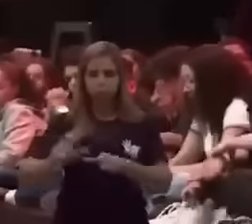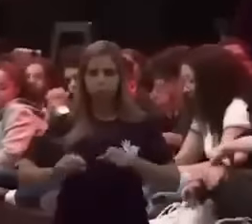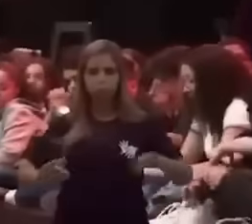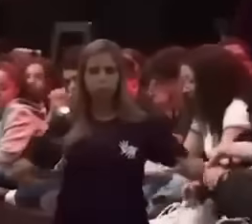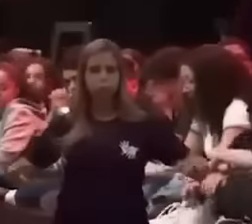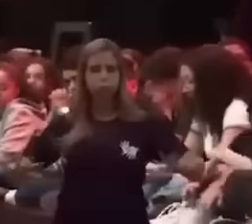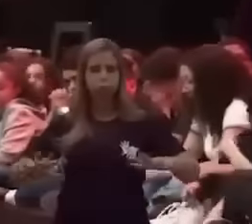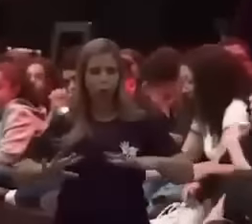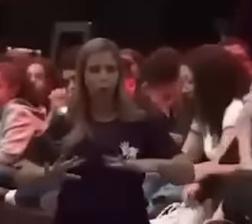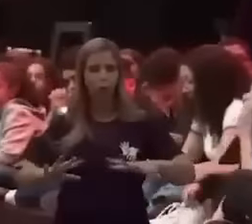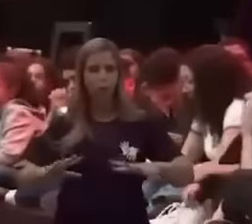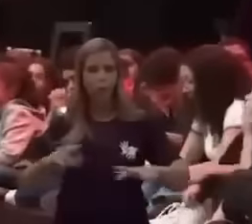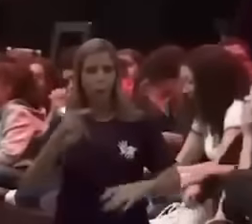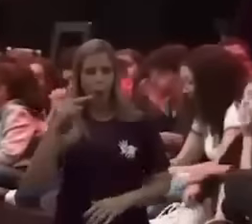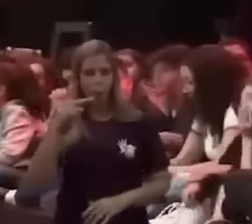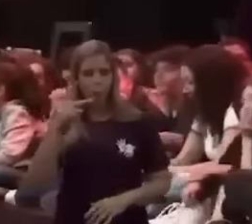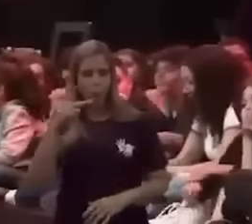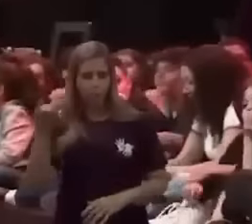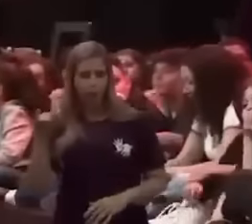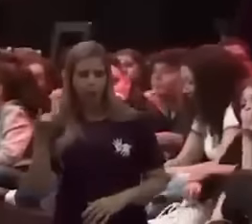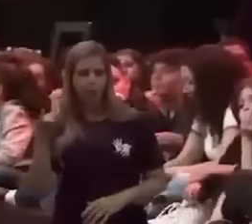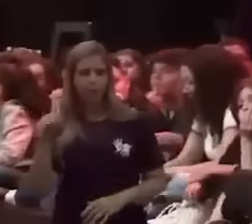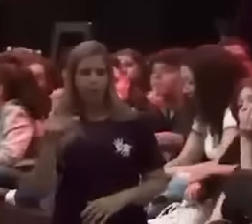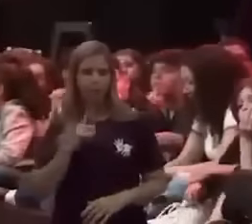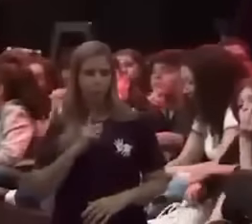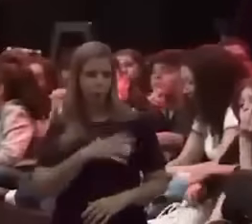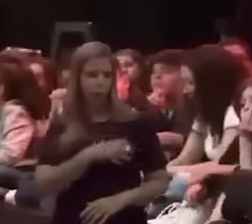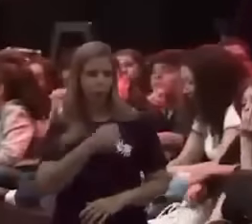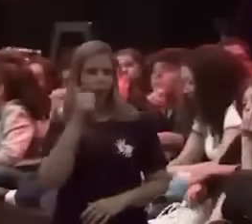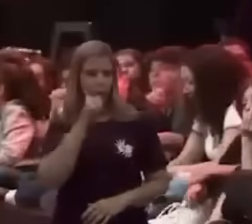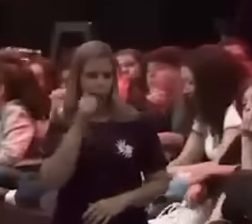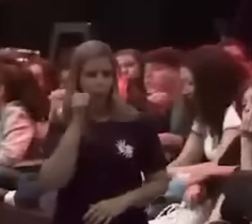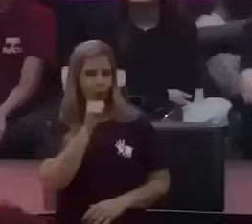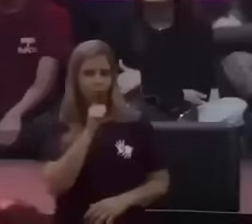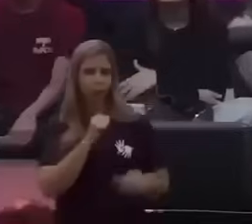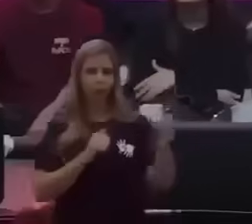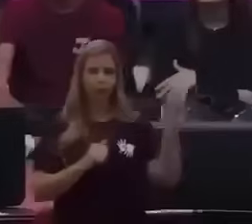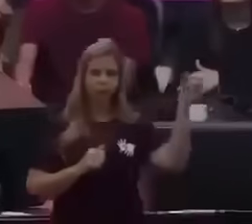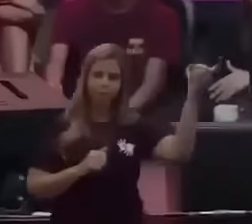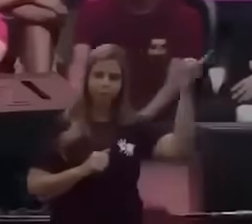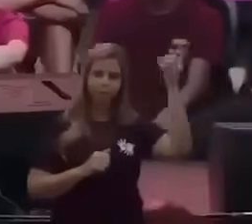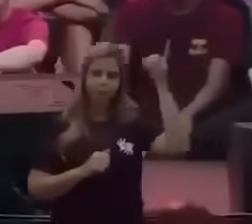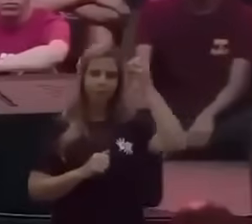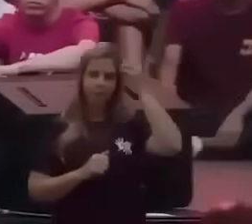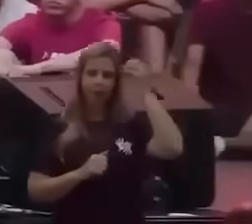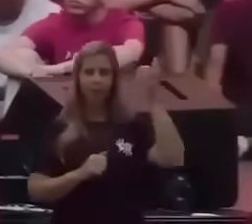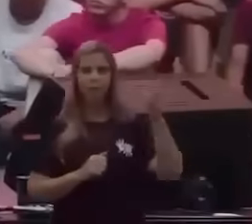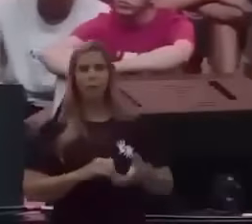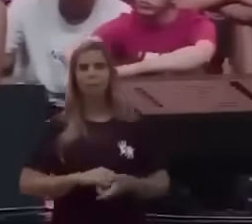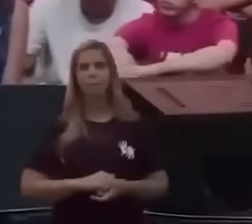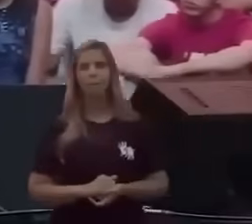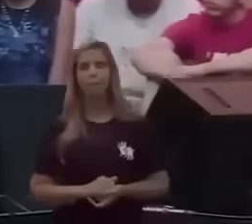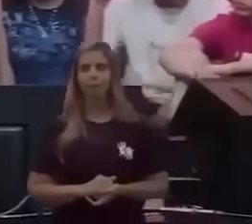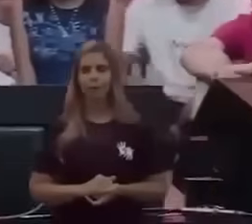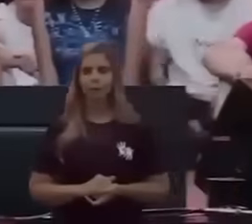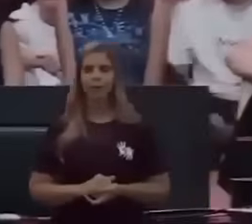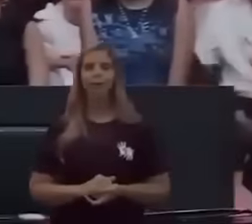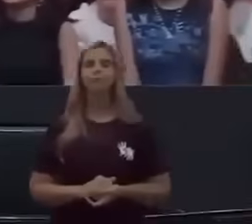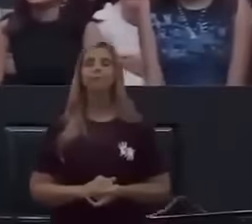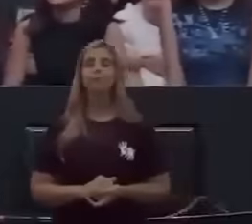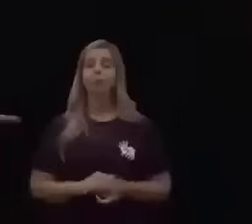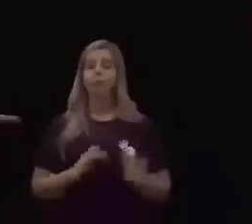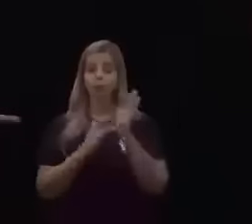os discípulos não puderam libertá-lo. O pai recorre a Jesus, Jesus liberta o menino. E diz